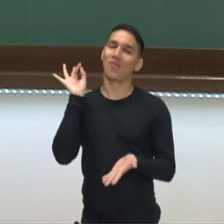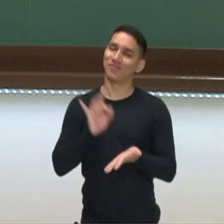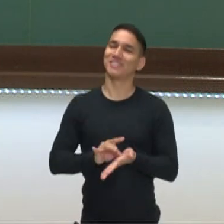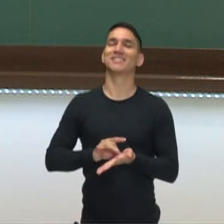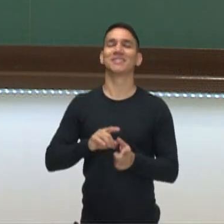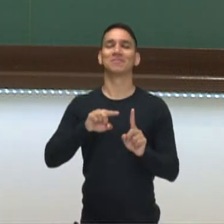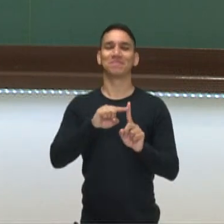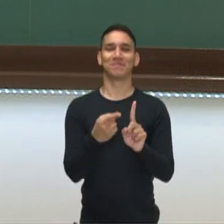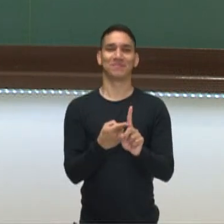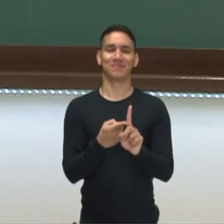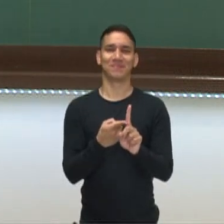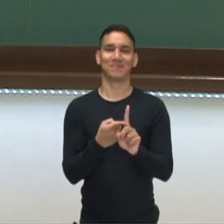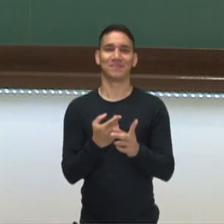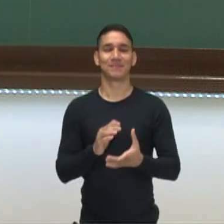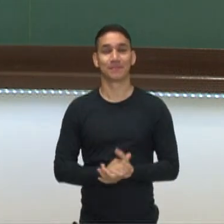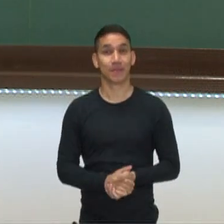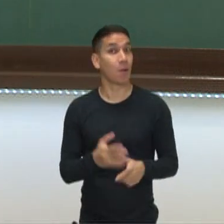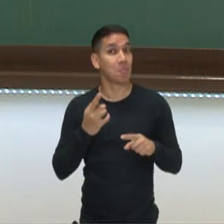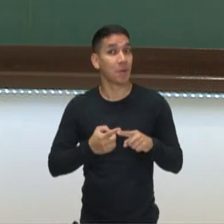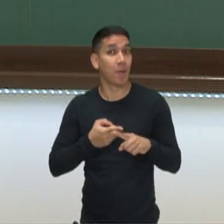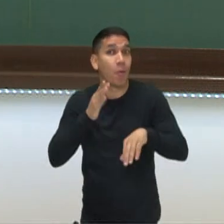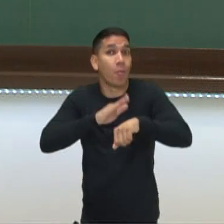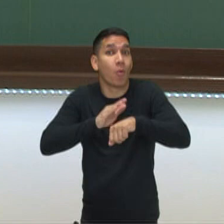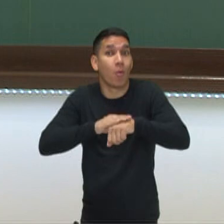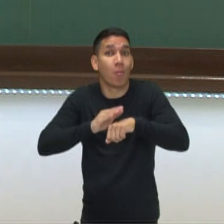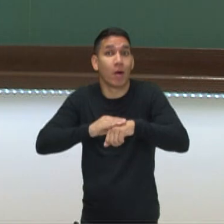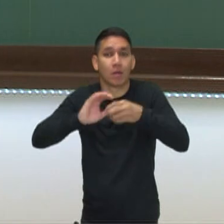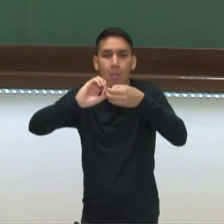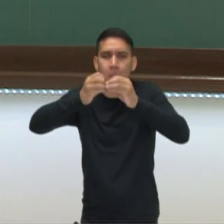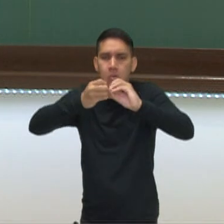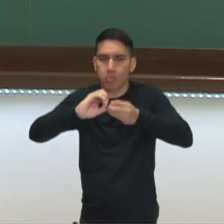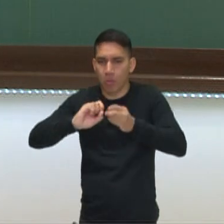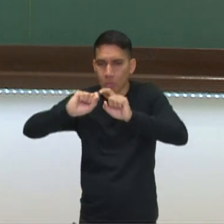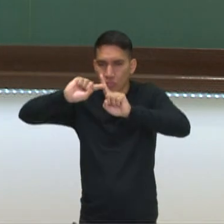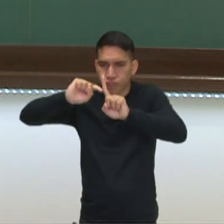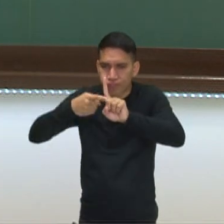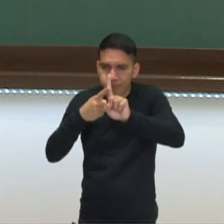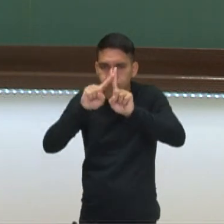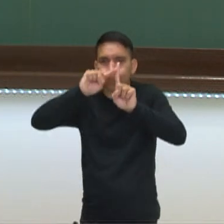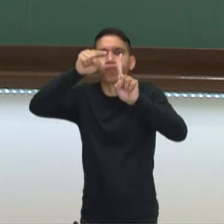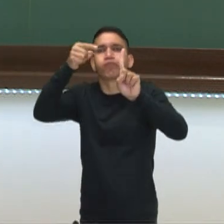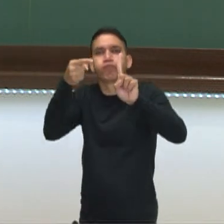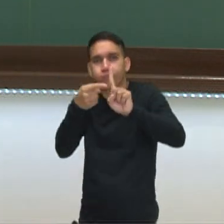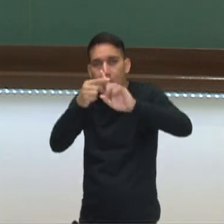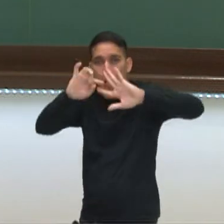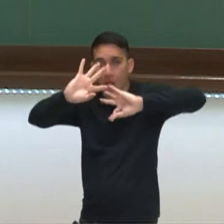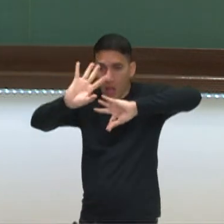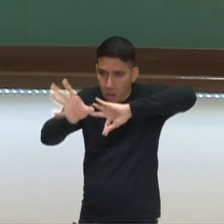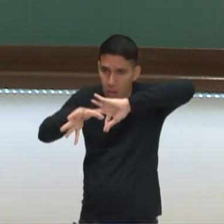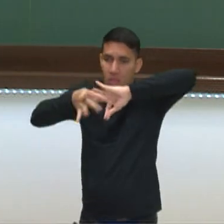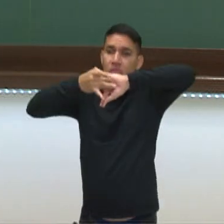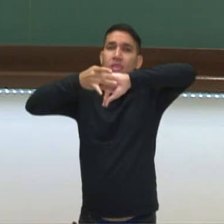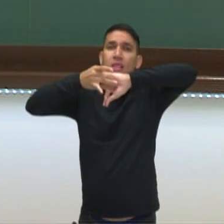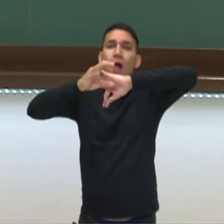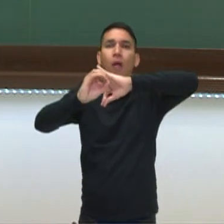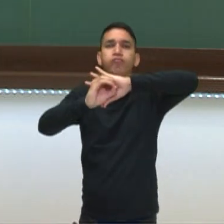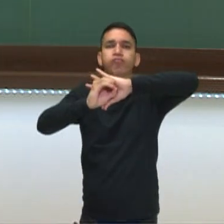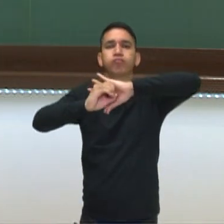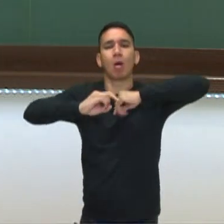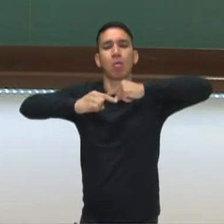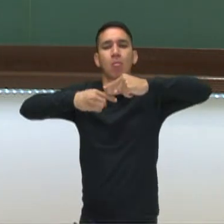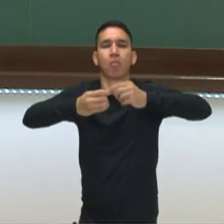está grávida, tá? Quando o embrião já está implantado ali no útero e é ali que ele vai se